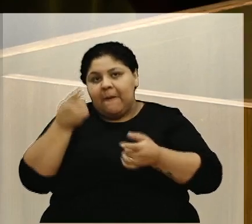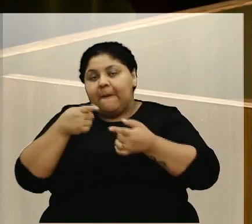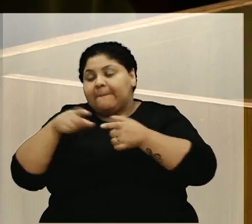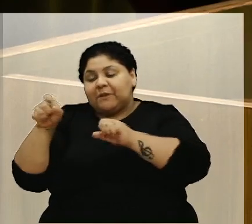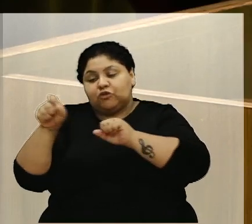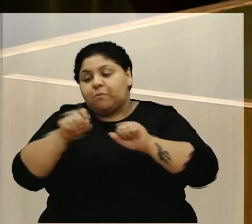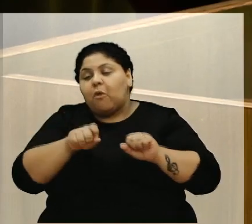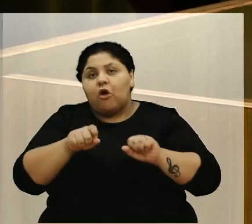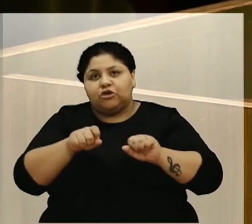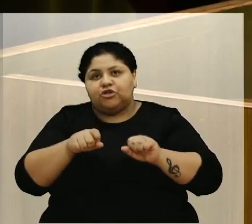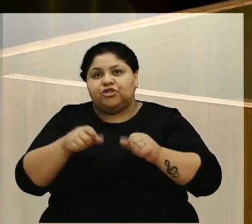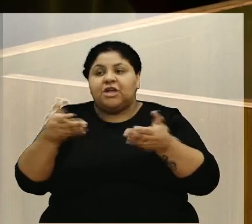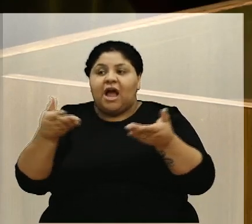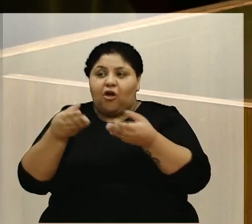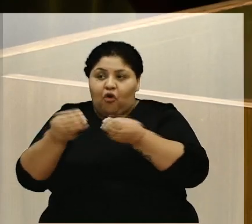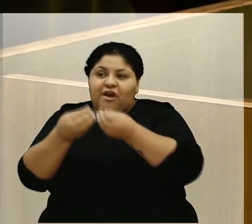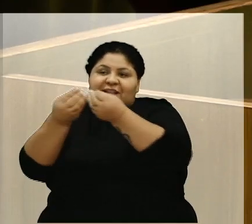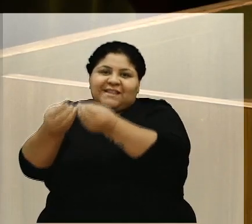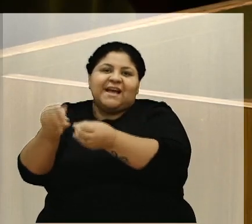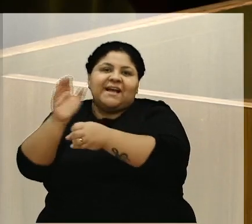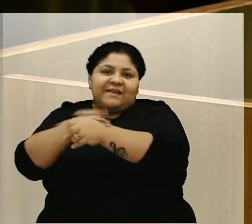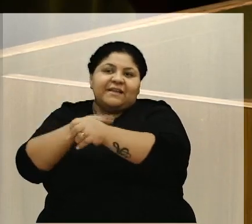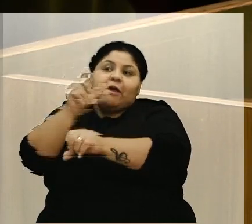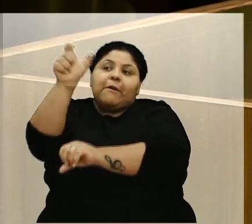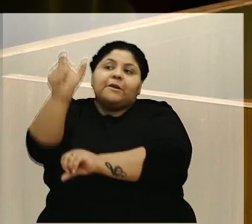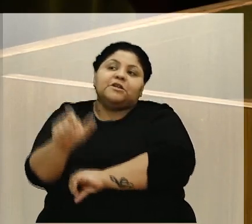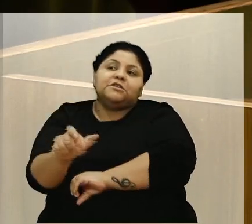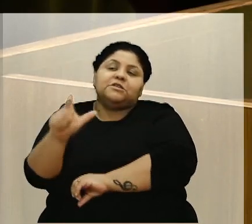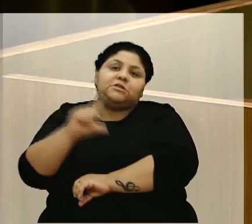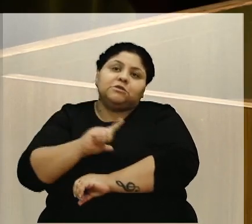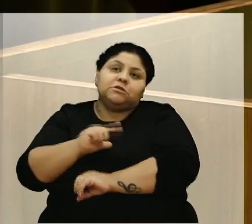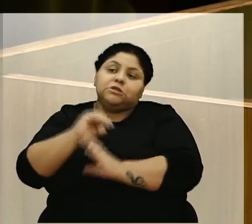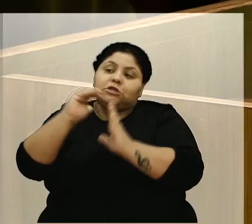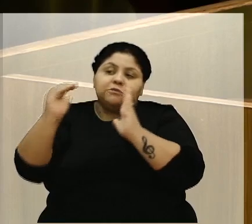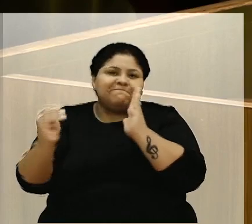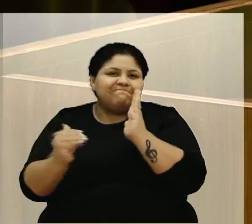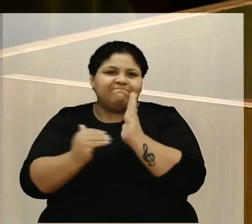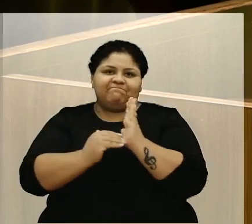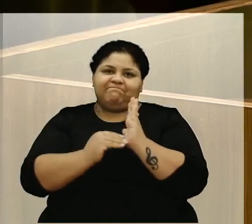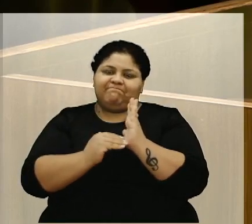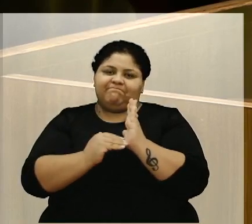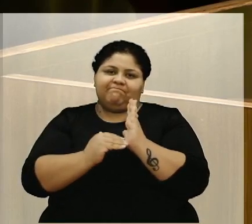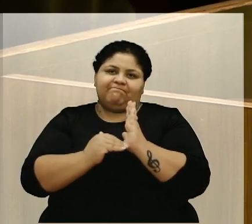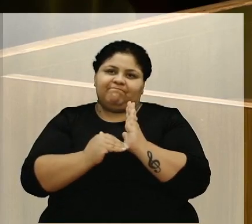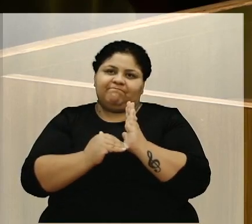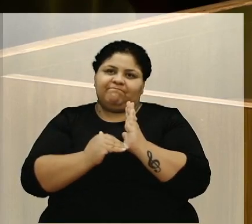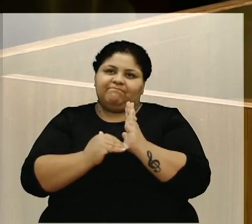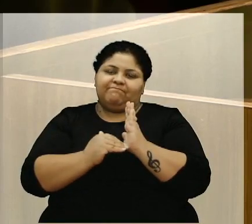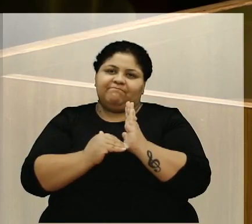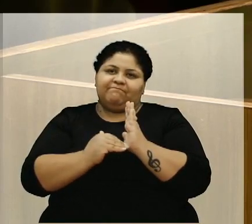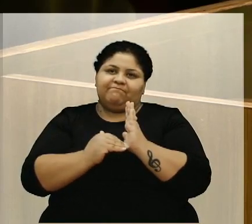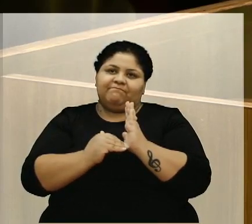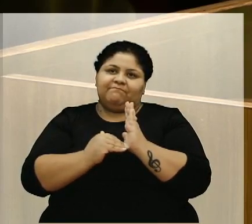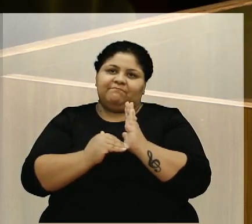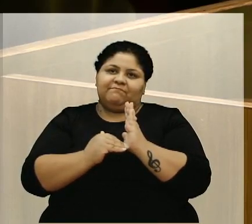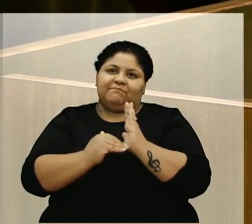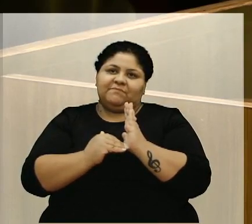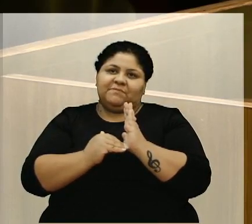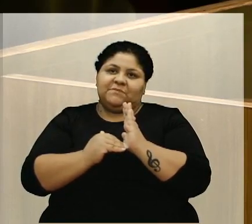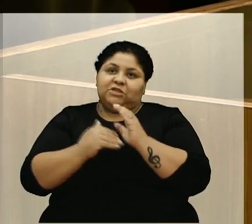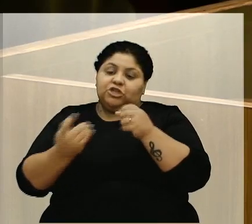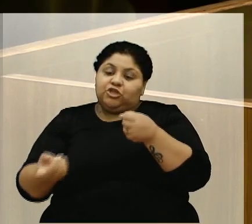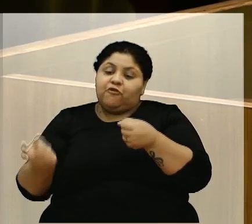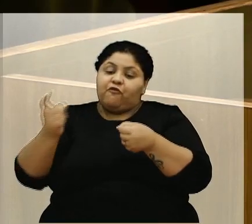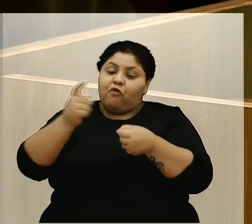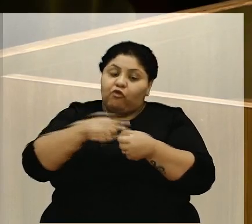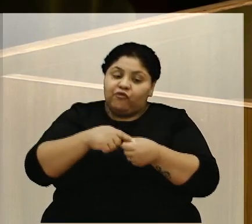possível de ser dado nesse momento para as pessoas terem o mínimo de condições de reestruturar